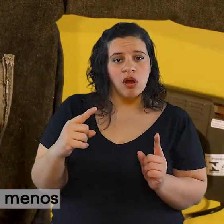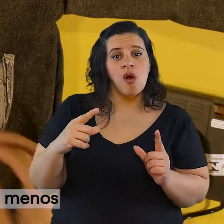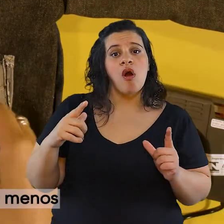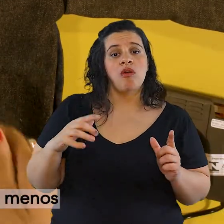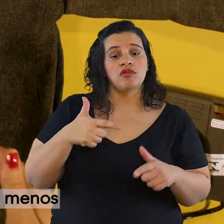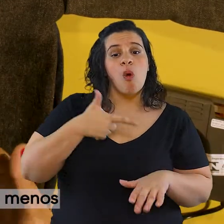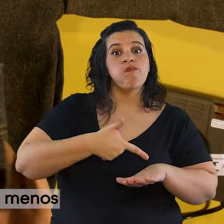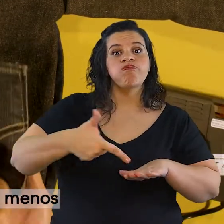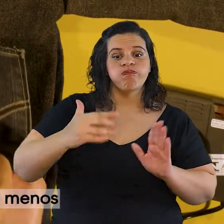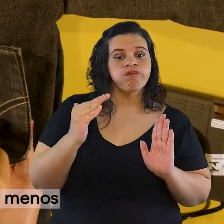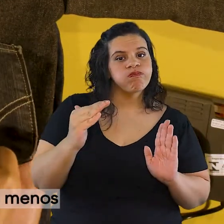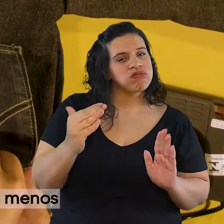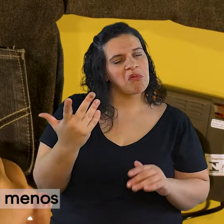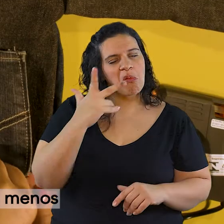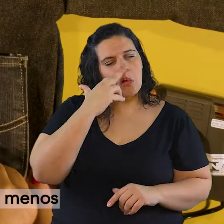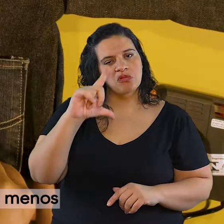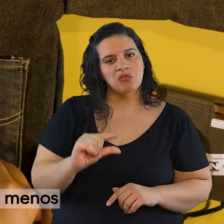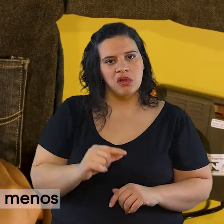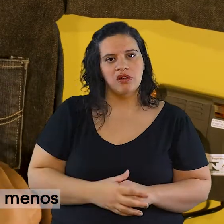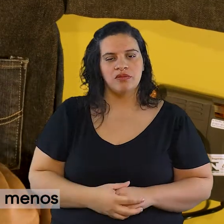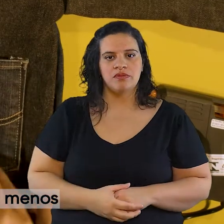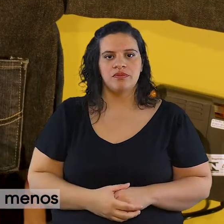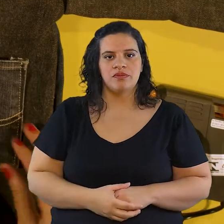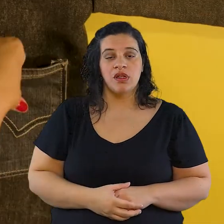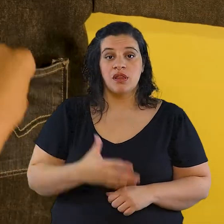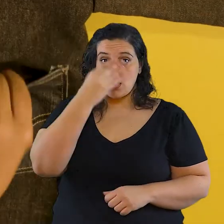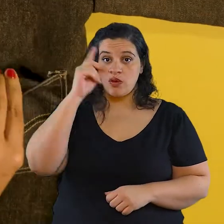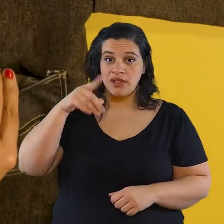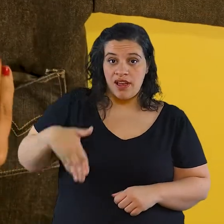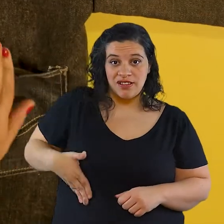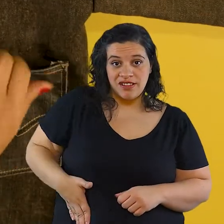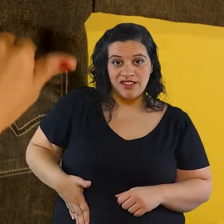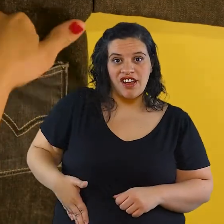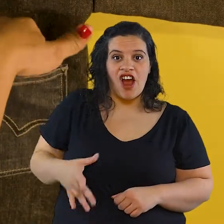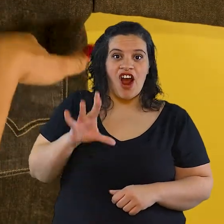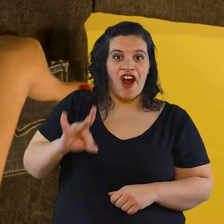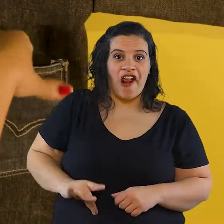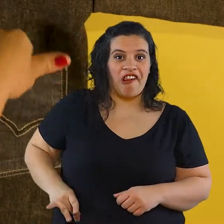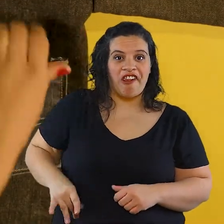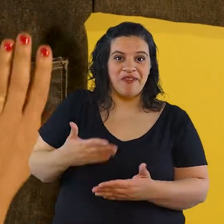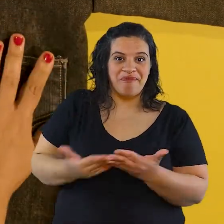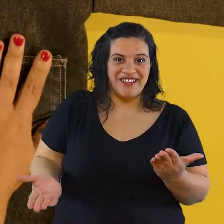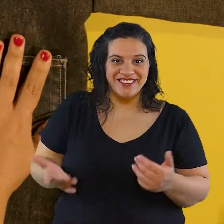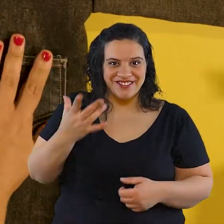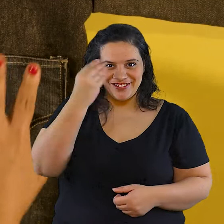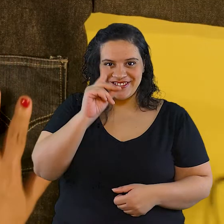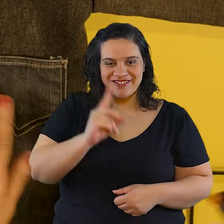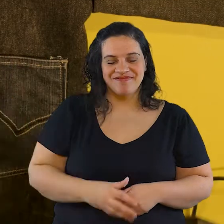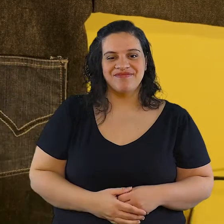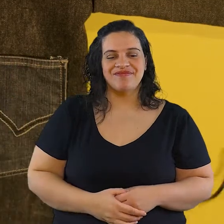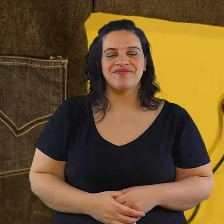dessa pequena, né? Da grande eu acredito que seja menos. Lembra de deixar a parte para colocar a mão, né, sem a